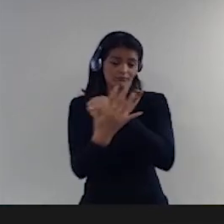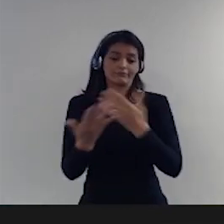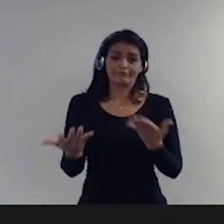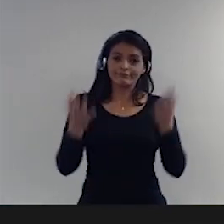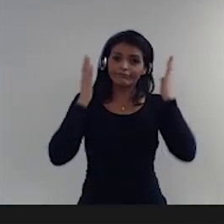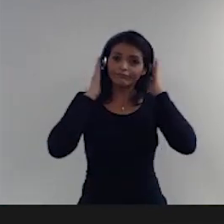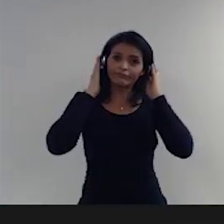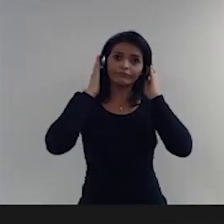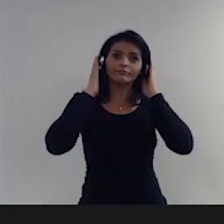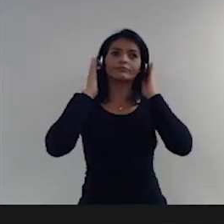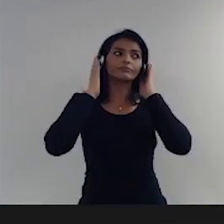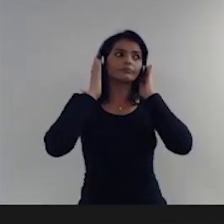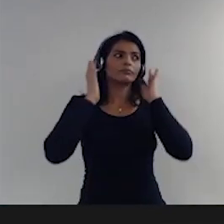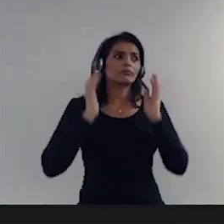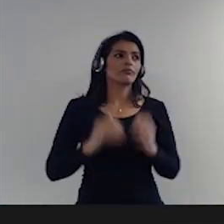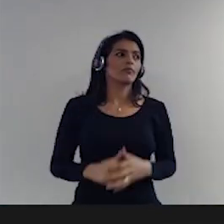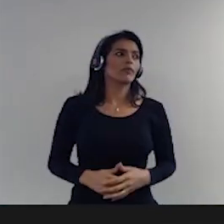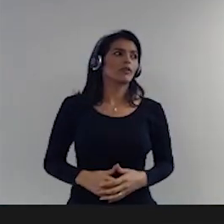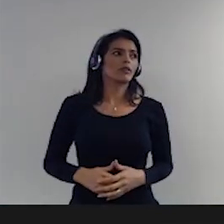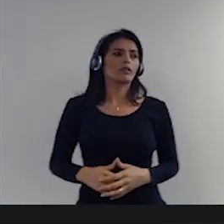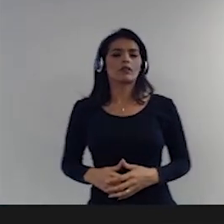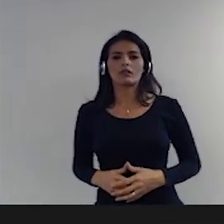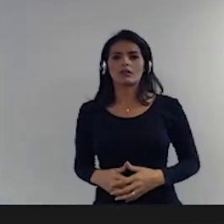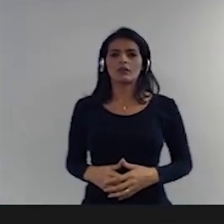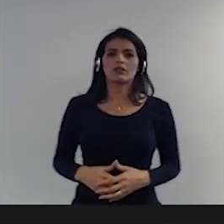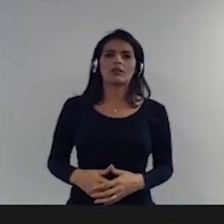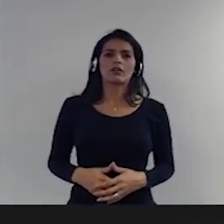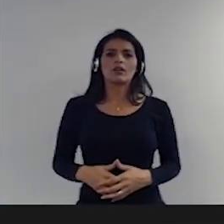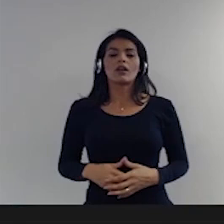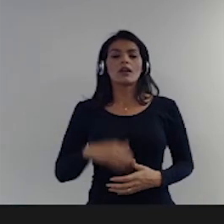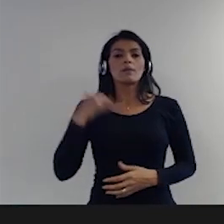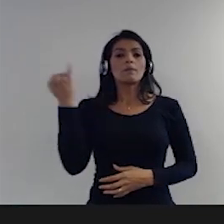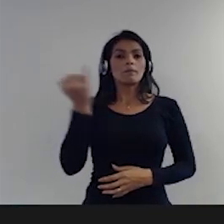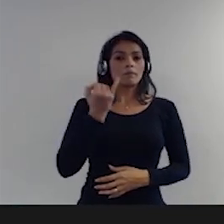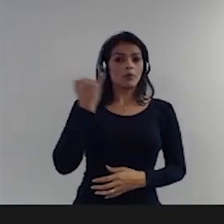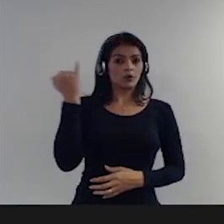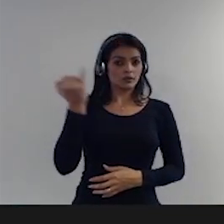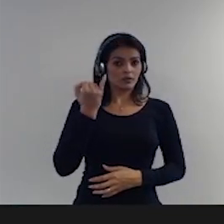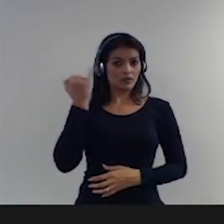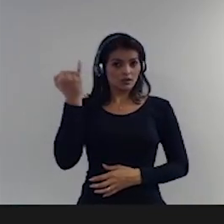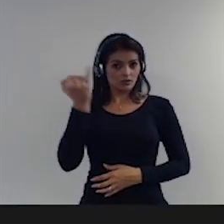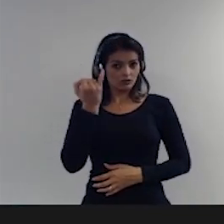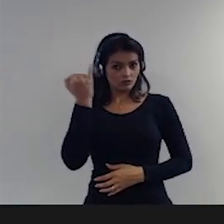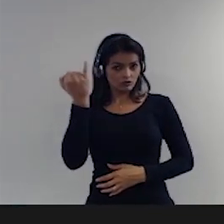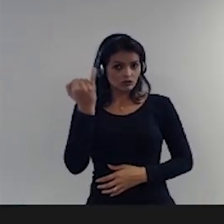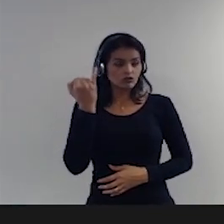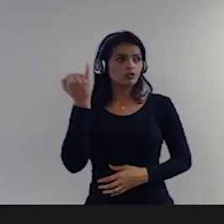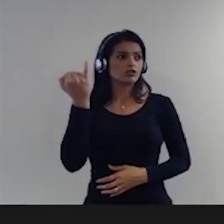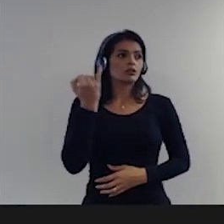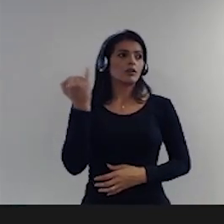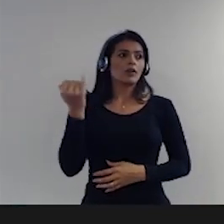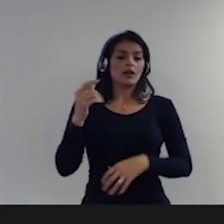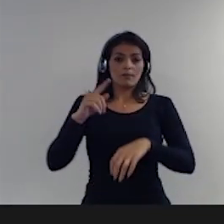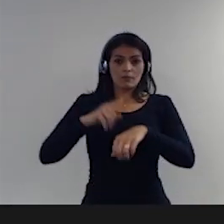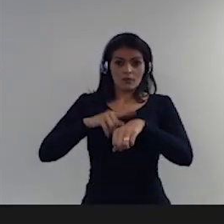de exceção. Bem, eu achei muito importante, nesse momento,